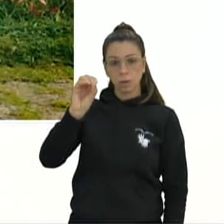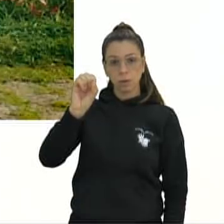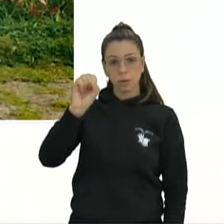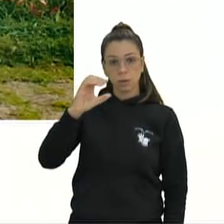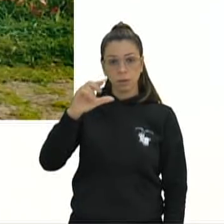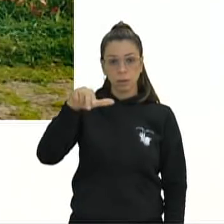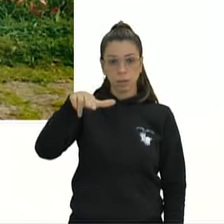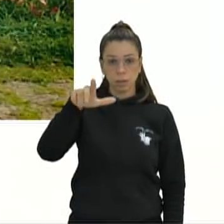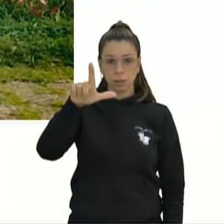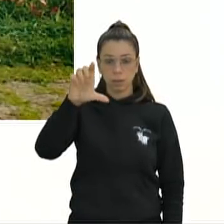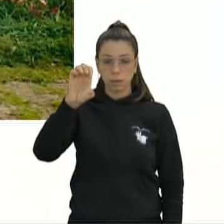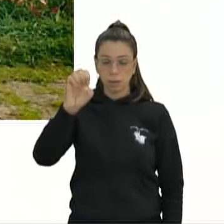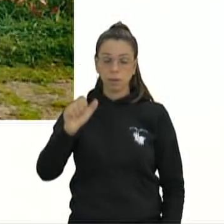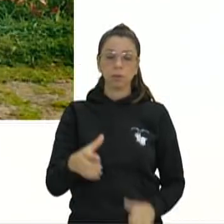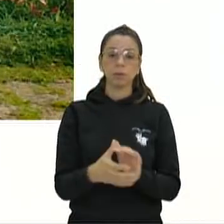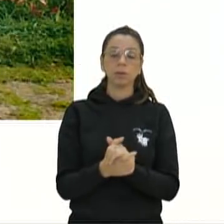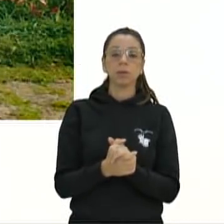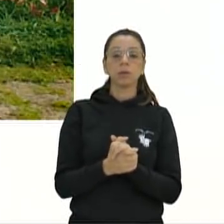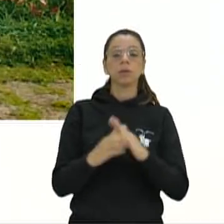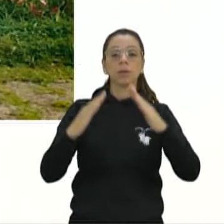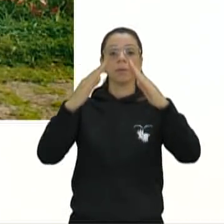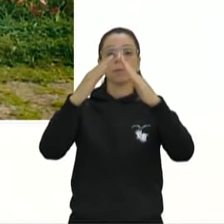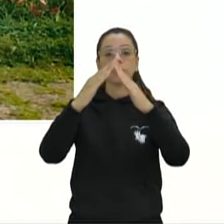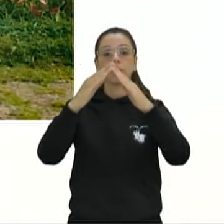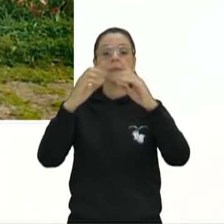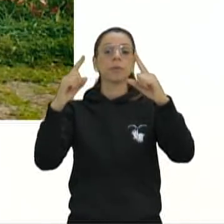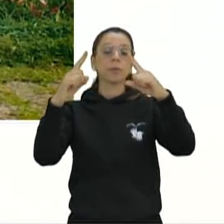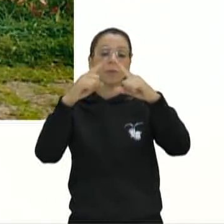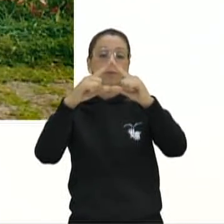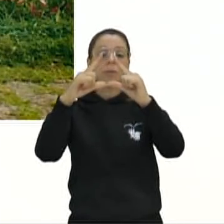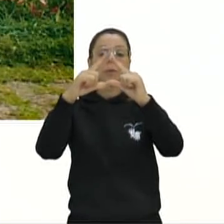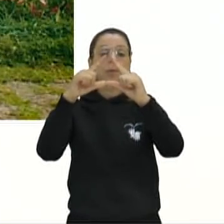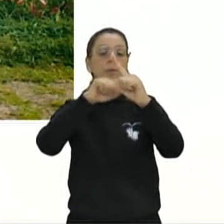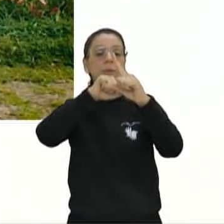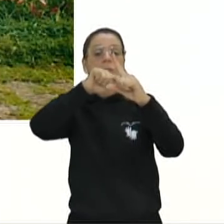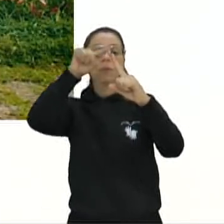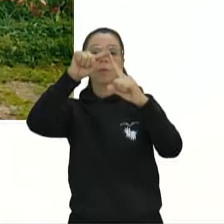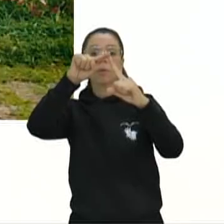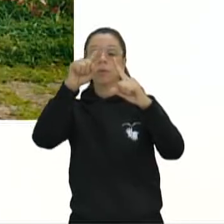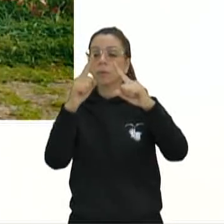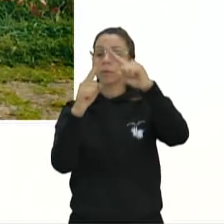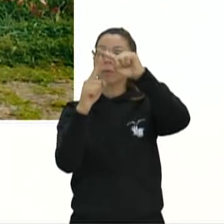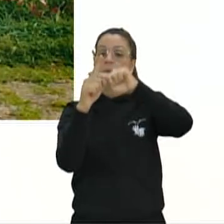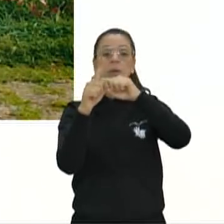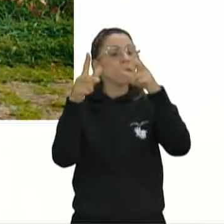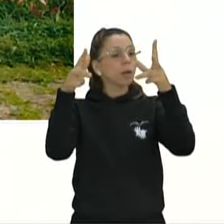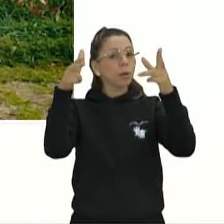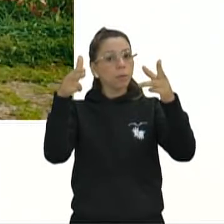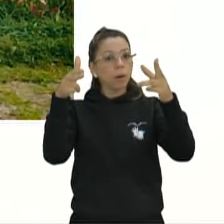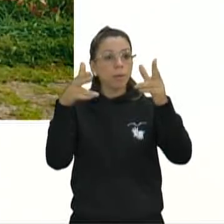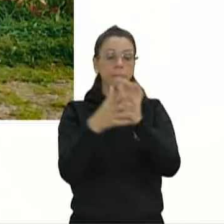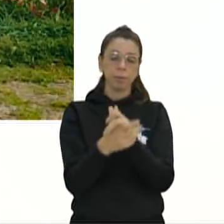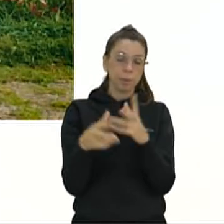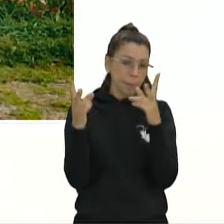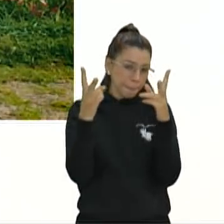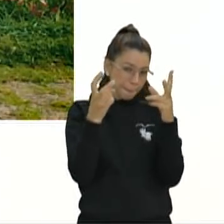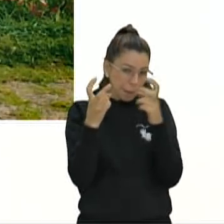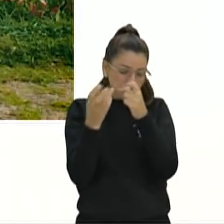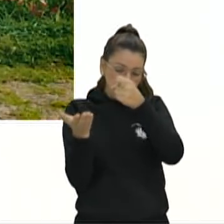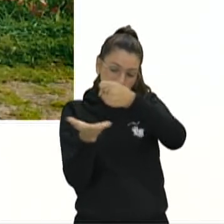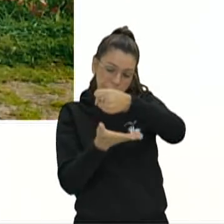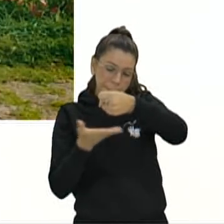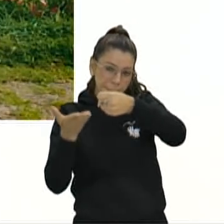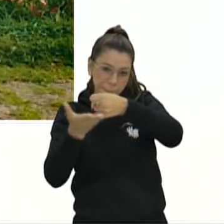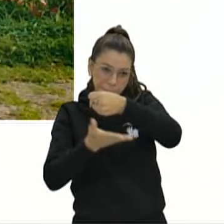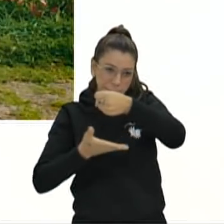os dois catetos, os dois lados iguais. Por que eu sei disso? Perceba na base,